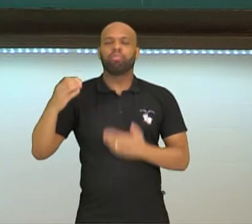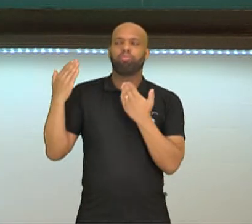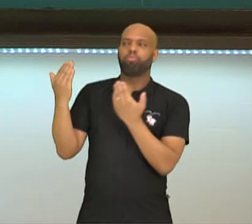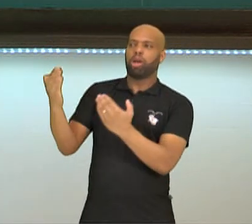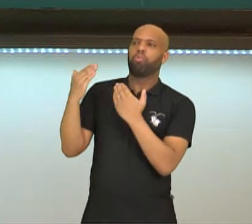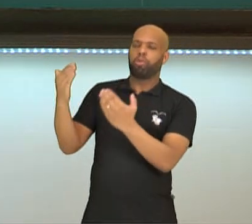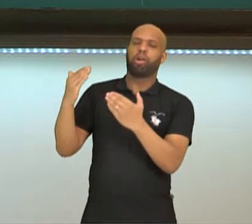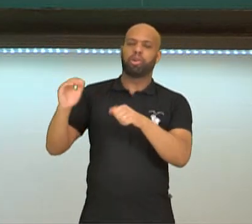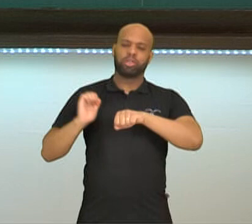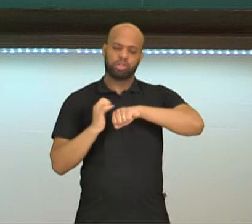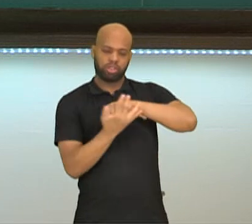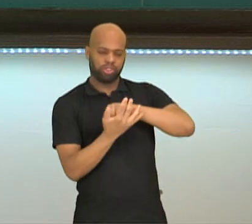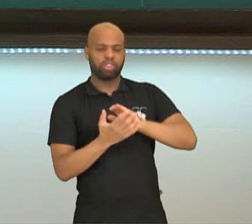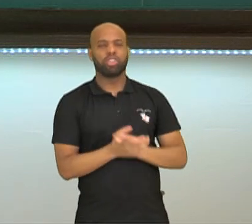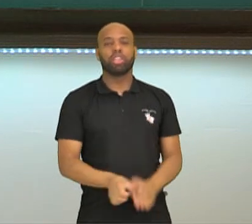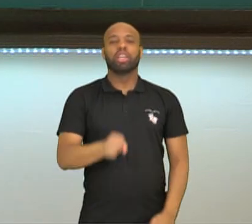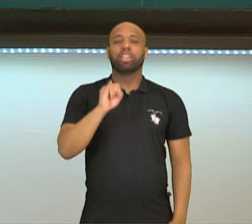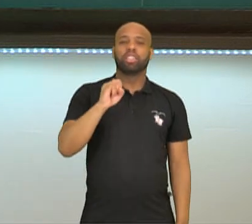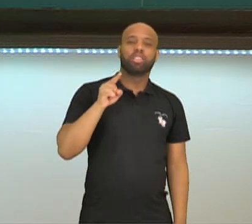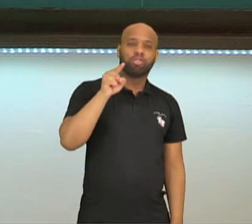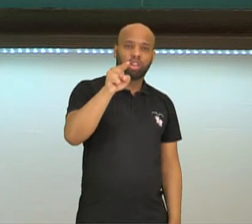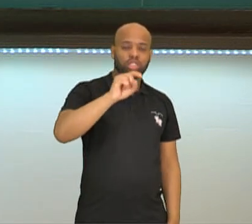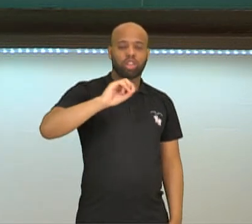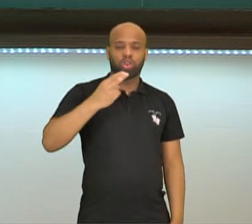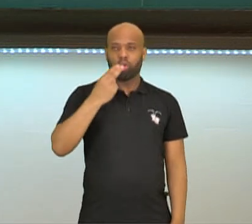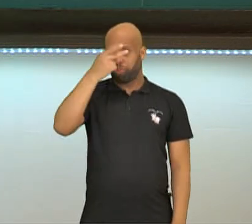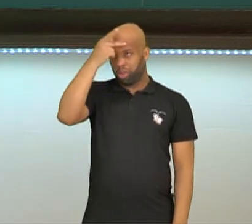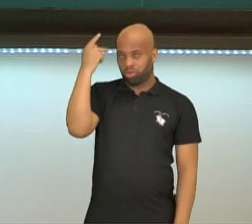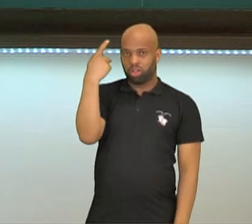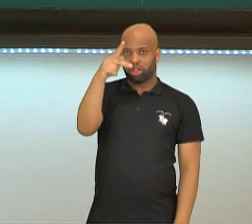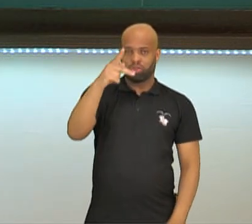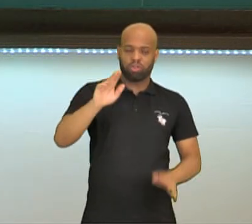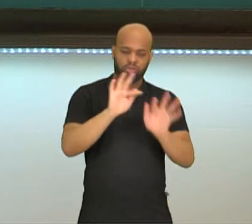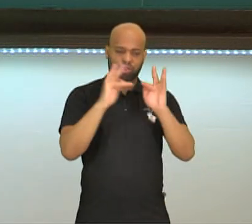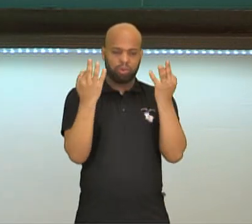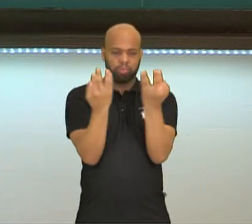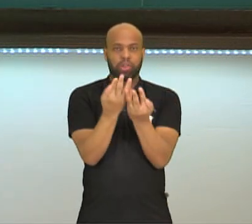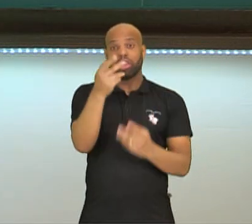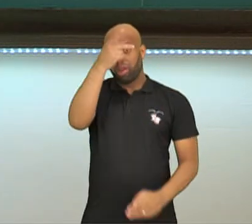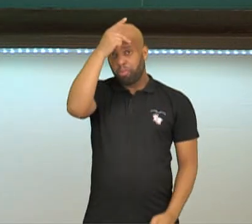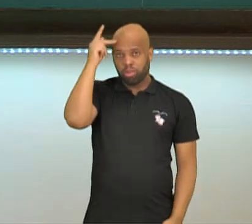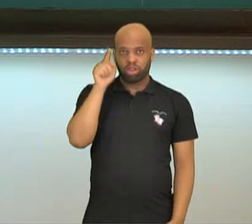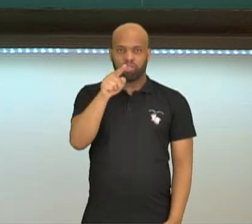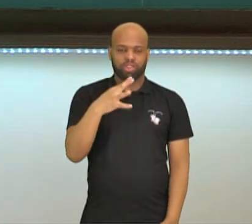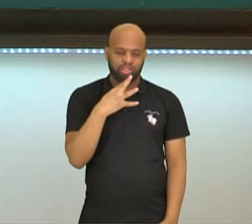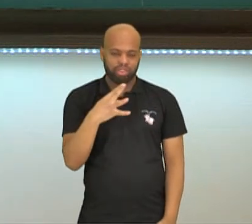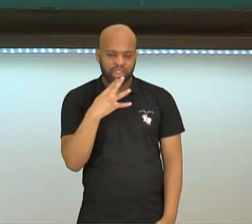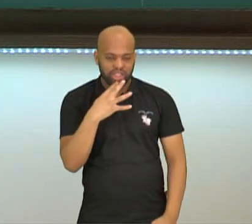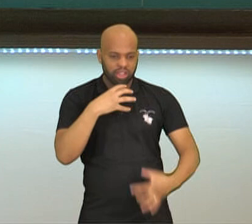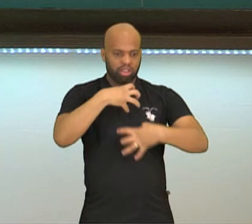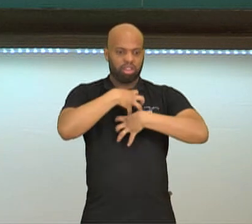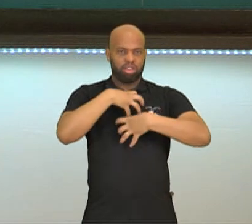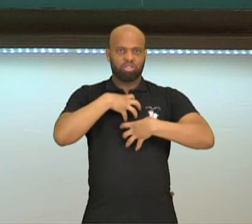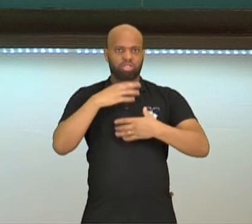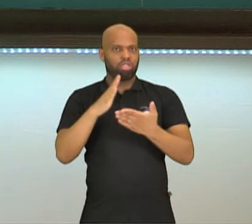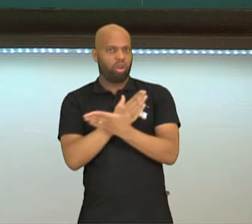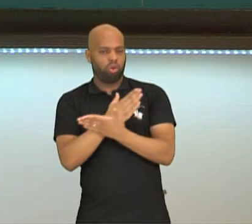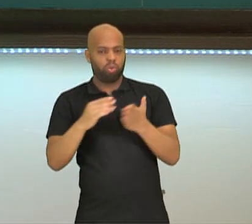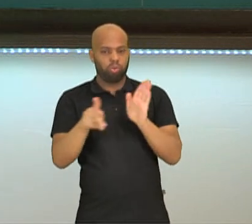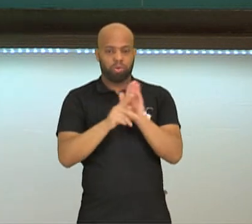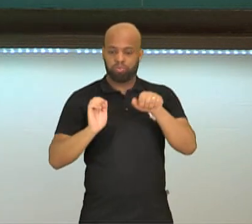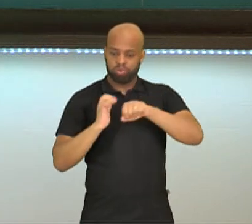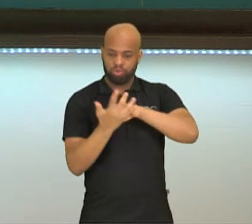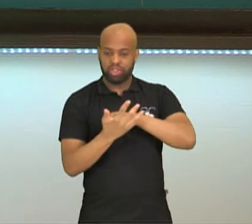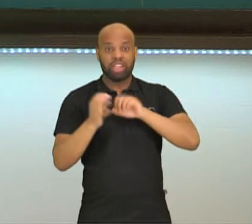de Covid? Caso você, alguém da sua família, algum conhecido apresente sintomas e não